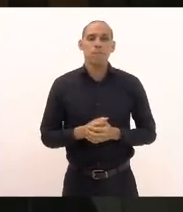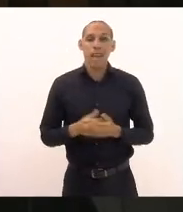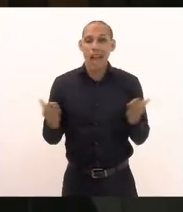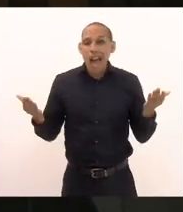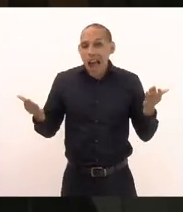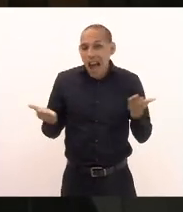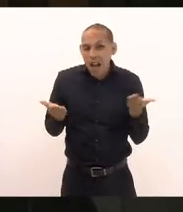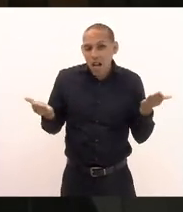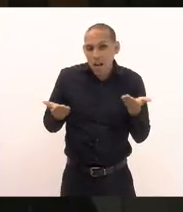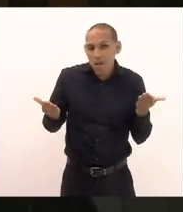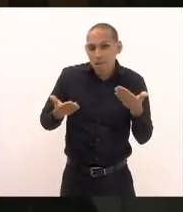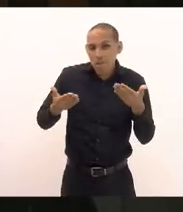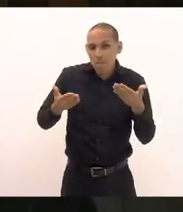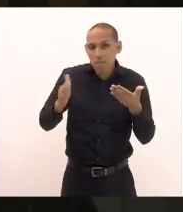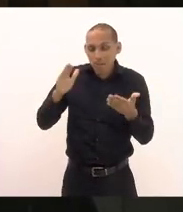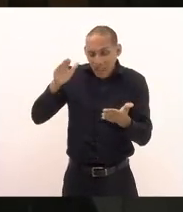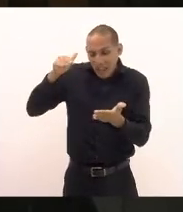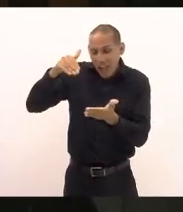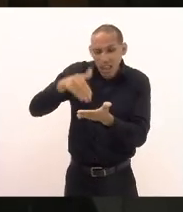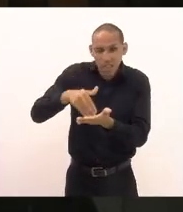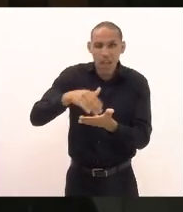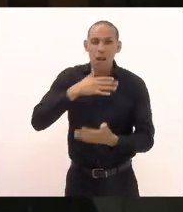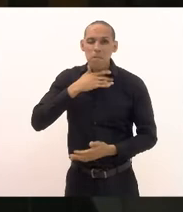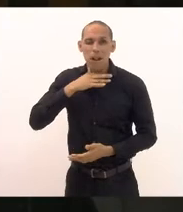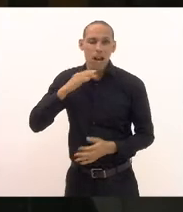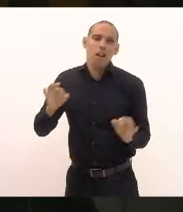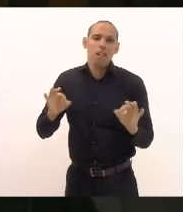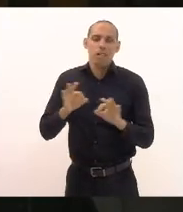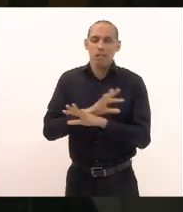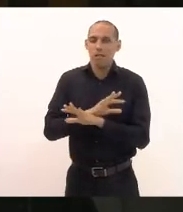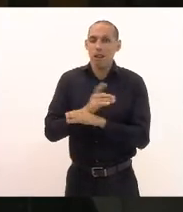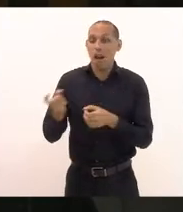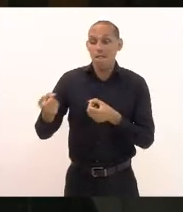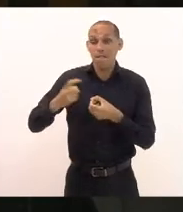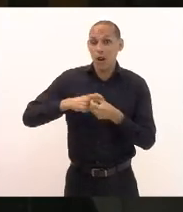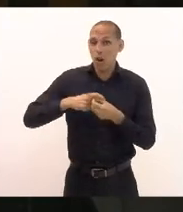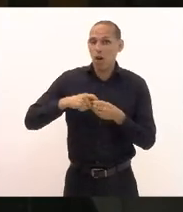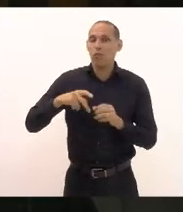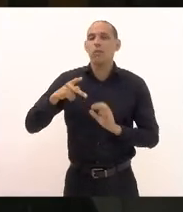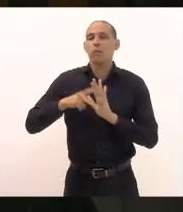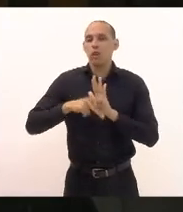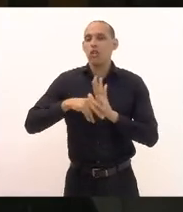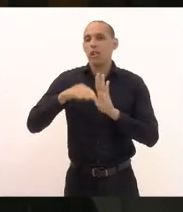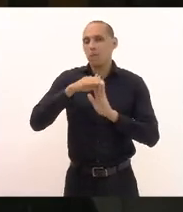agora até o final de março, quando esse projeto voltar para a pauta, segunda quinzena,